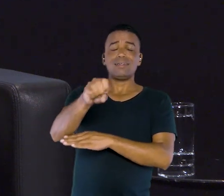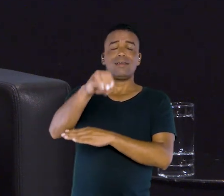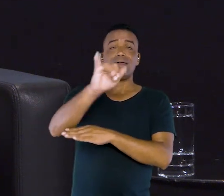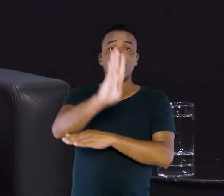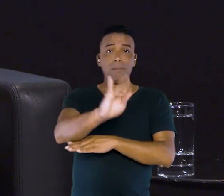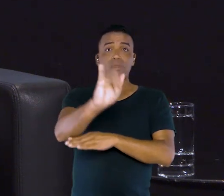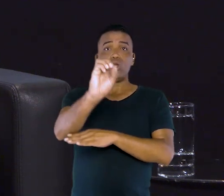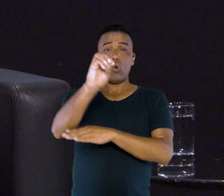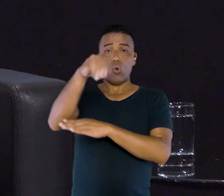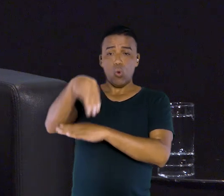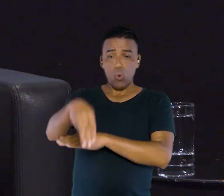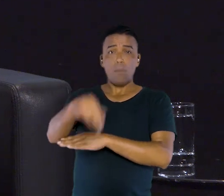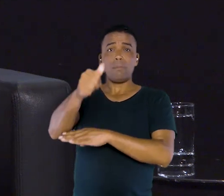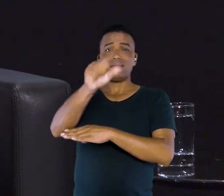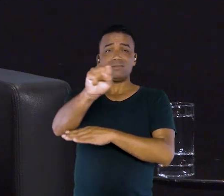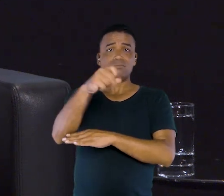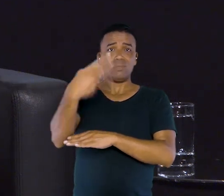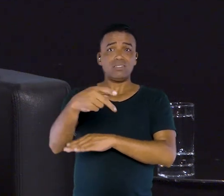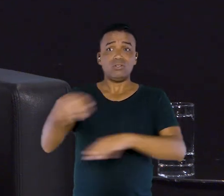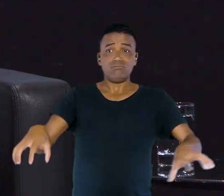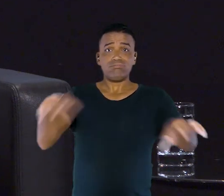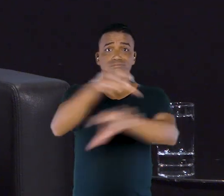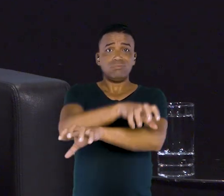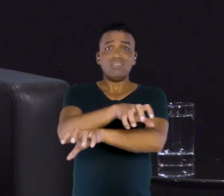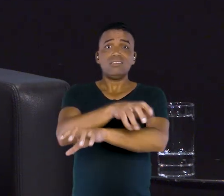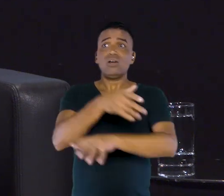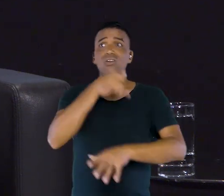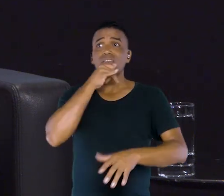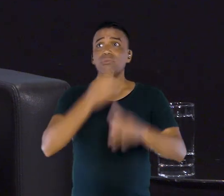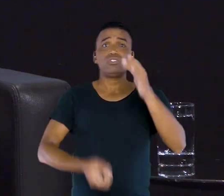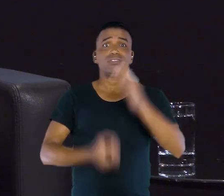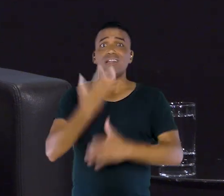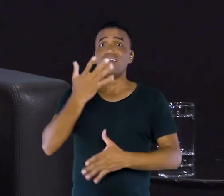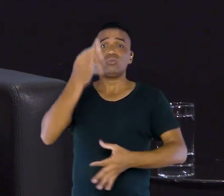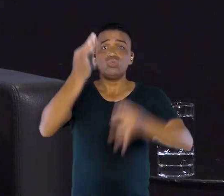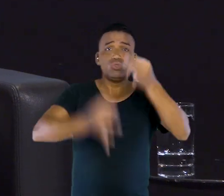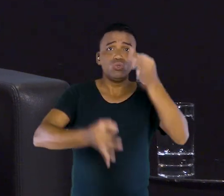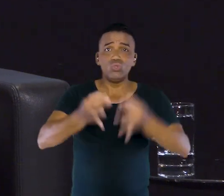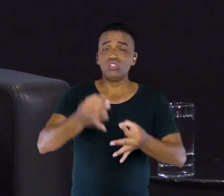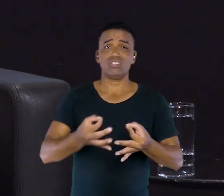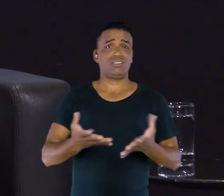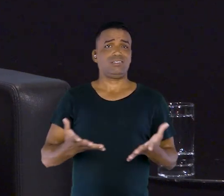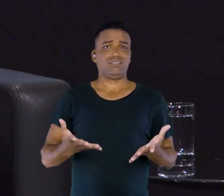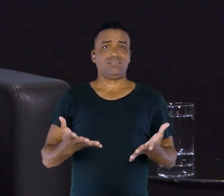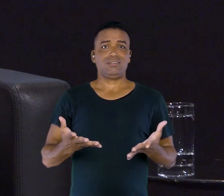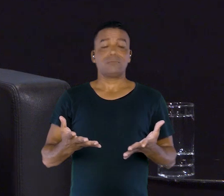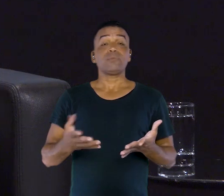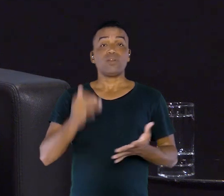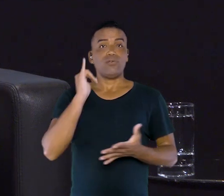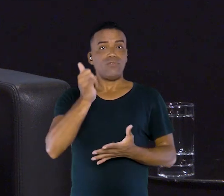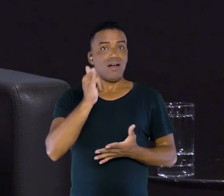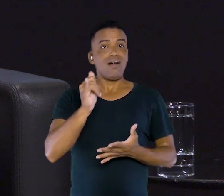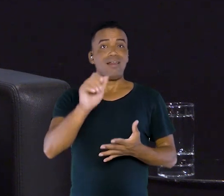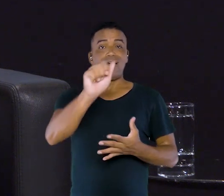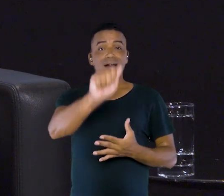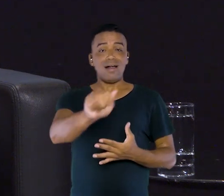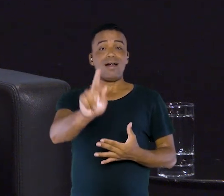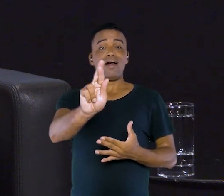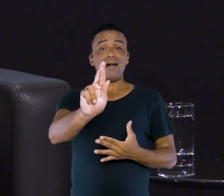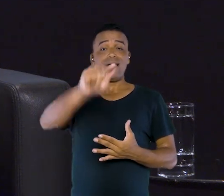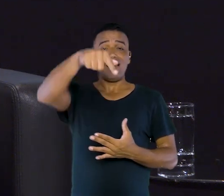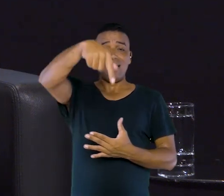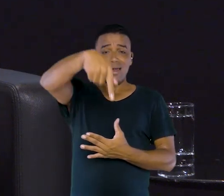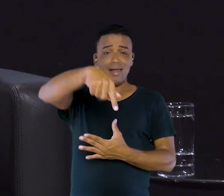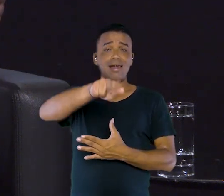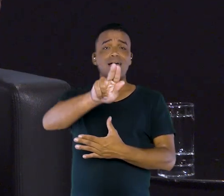processo que não tem gerado muita riqueza, tem gerado uma riqueza que é muito concentrada, mas não tem gerado muita justiça. Então, eu acho que quando a gente fala em arqueologia,